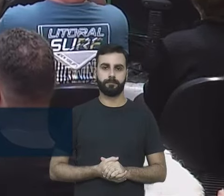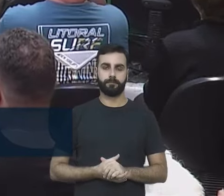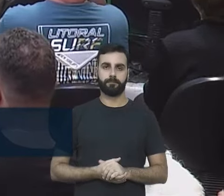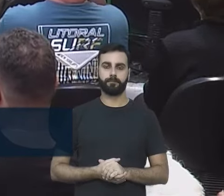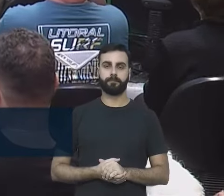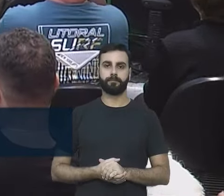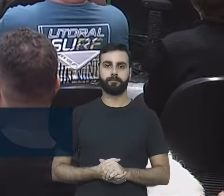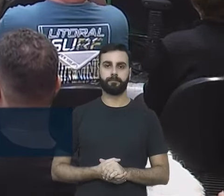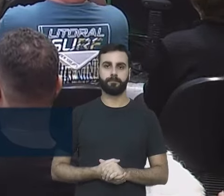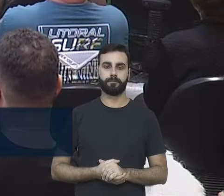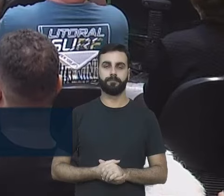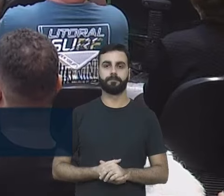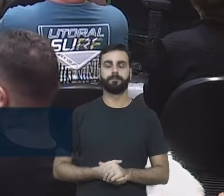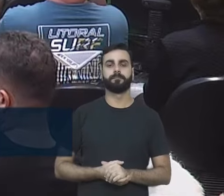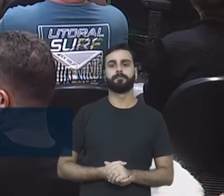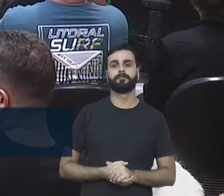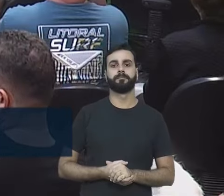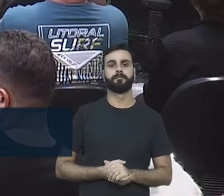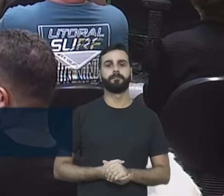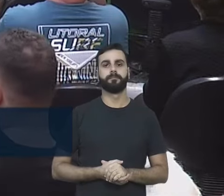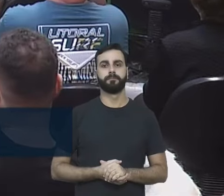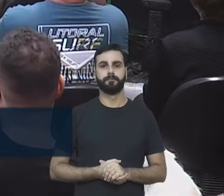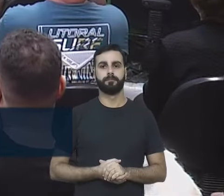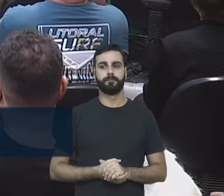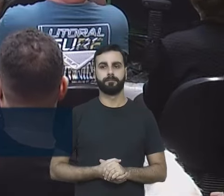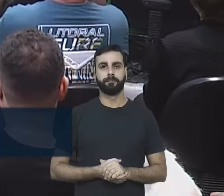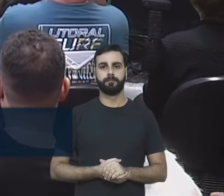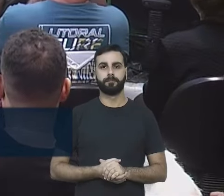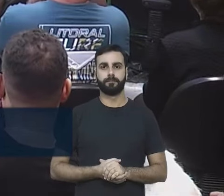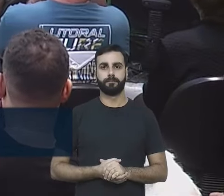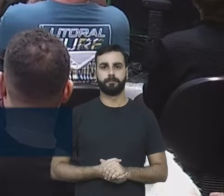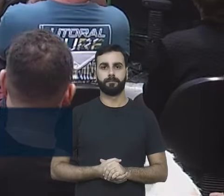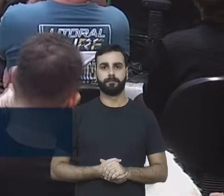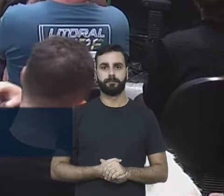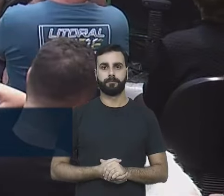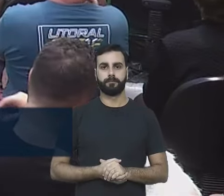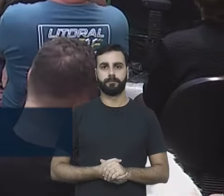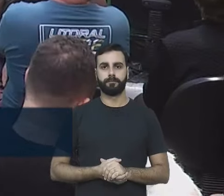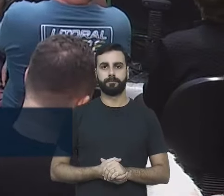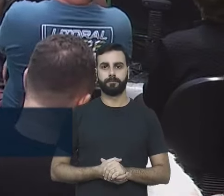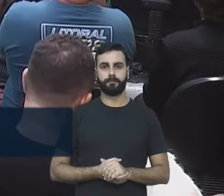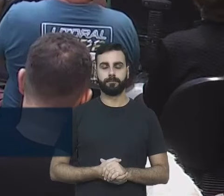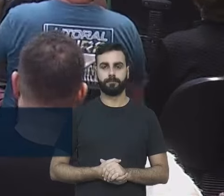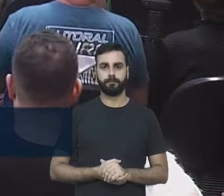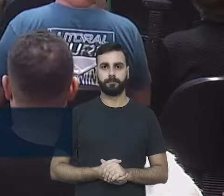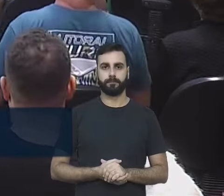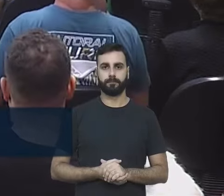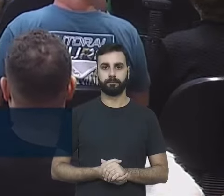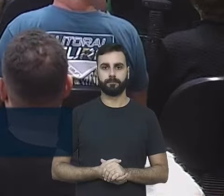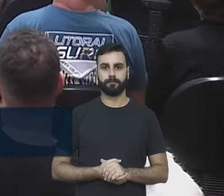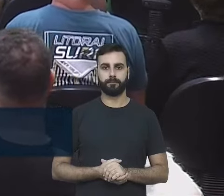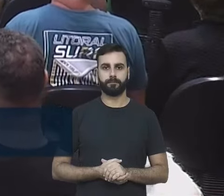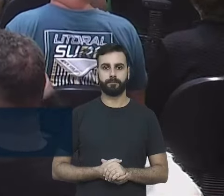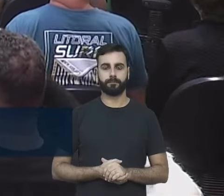notícias e declarou que a denúncia foi recebida mas mas que não é responsável por nenhuma investigação do tipo Dessa forma não pode dar